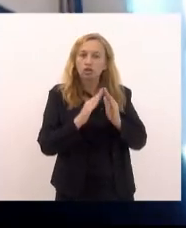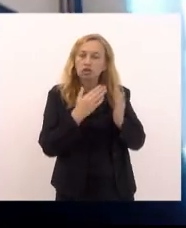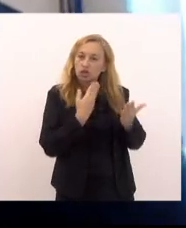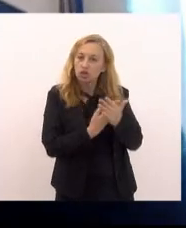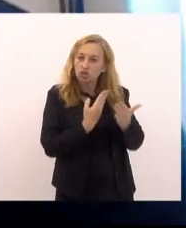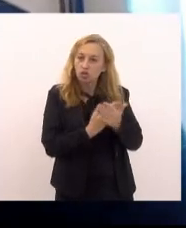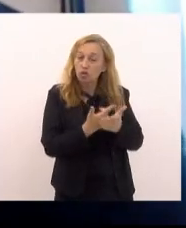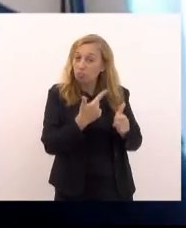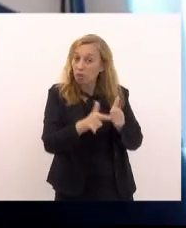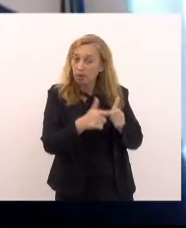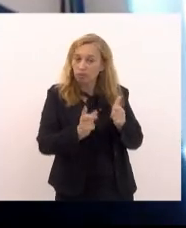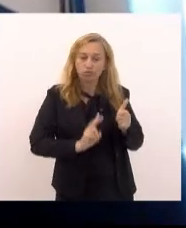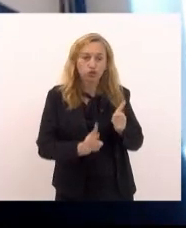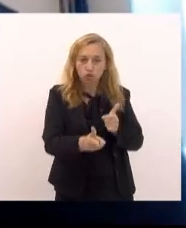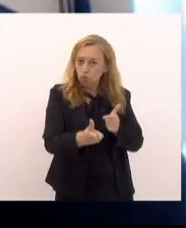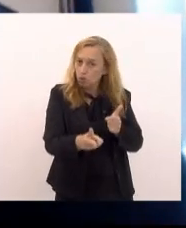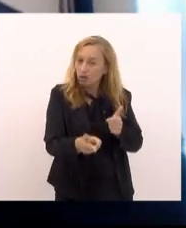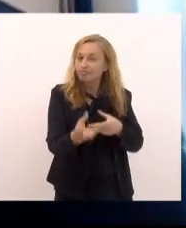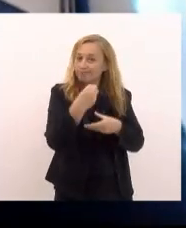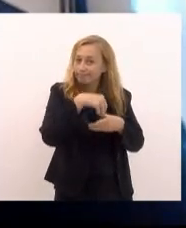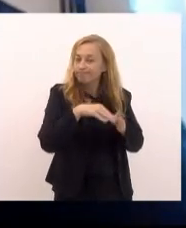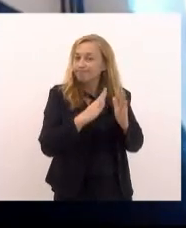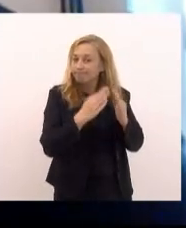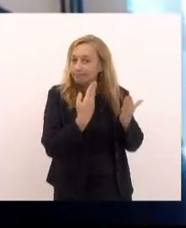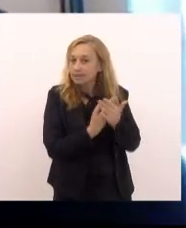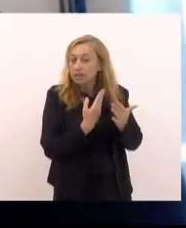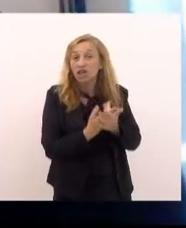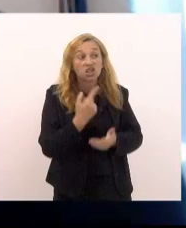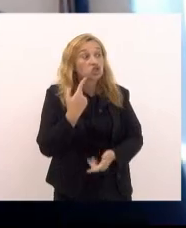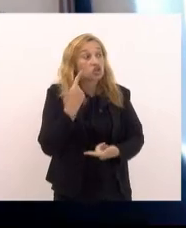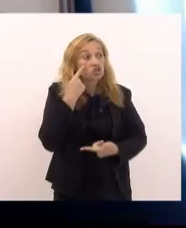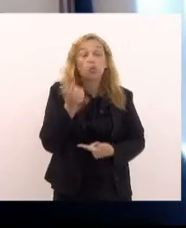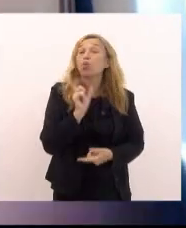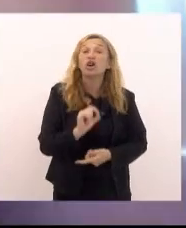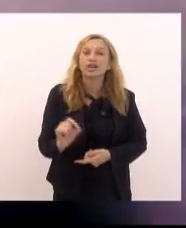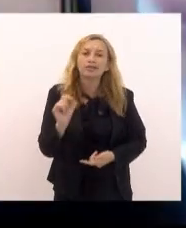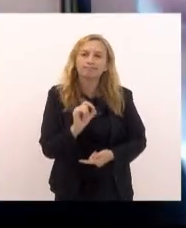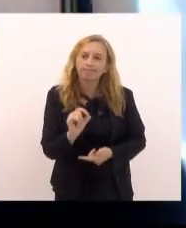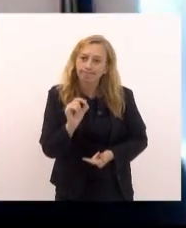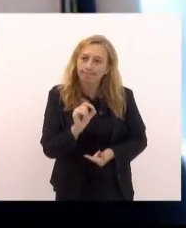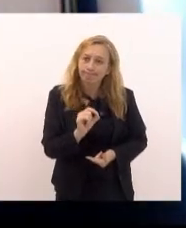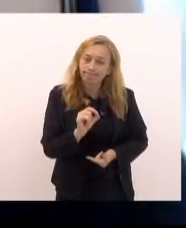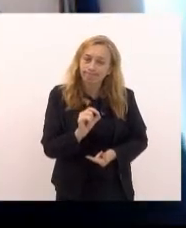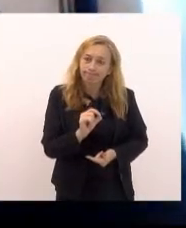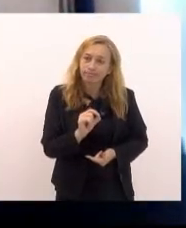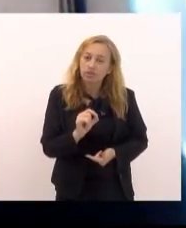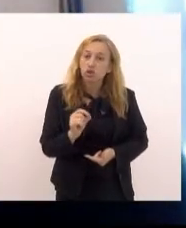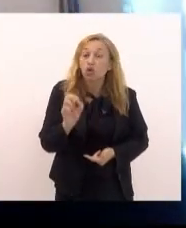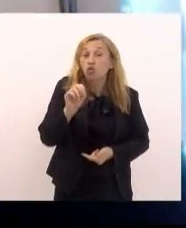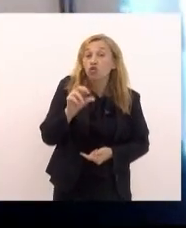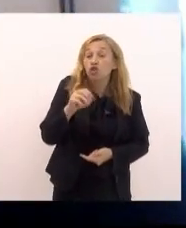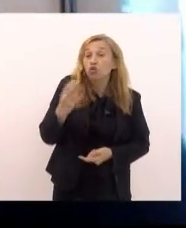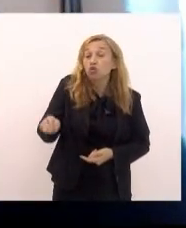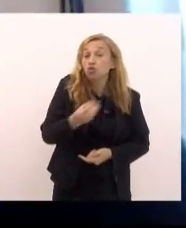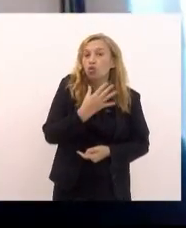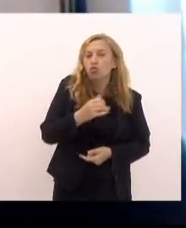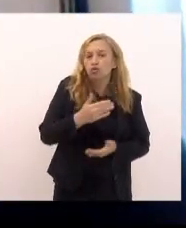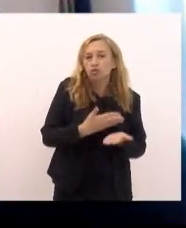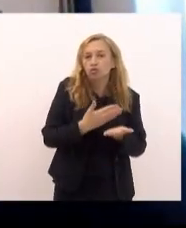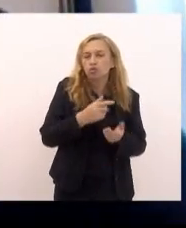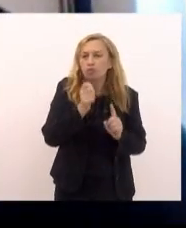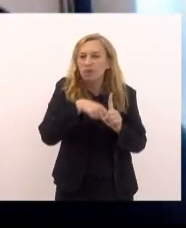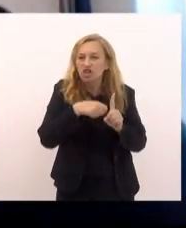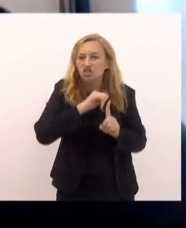problemas permanecem nas escolas. A gente viu se disseminar uma nova variante que no mês de janeiro encontrou um